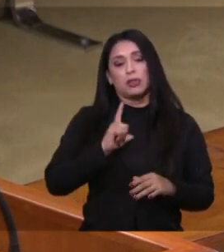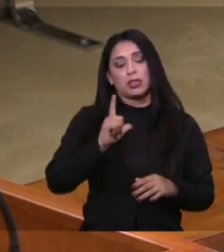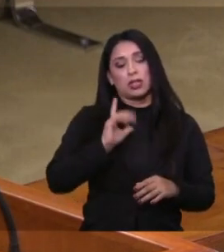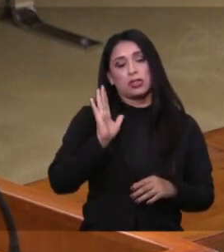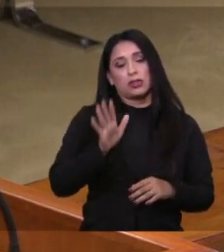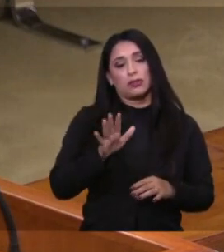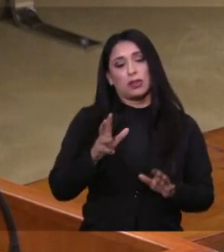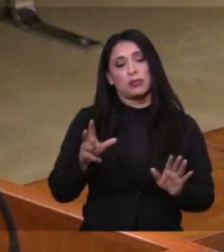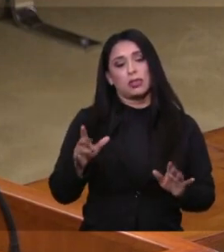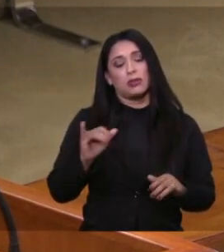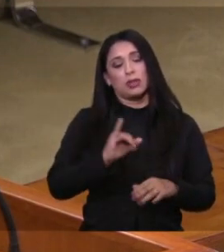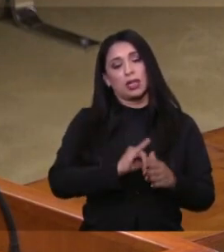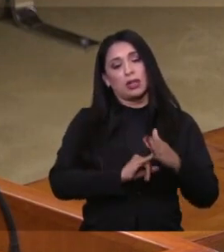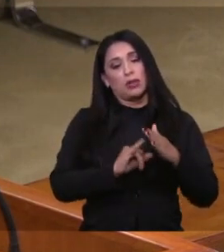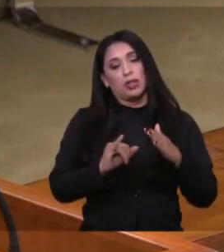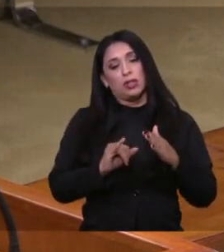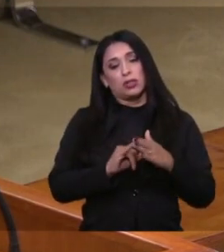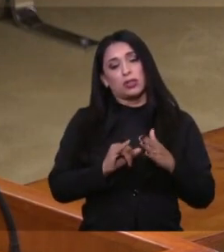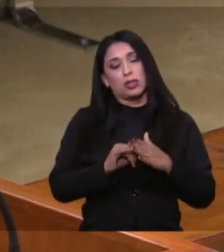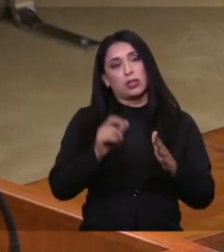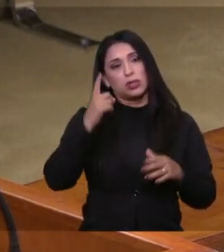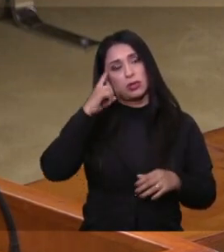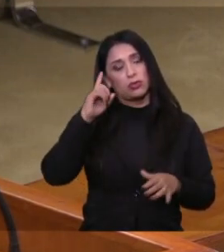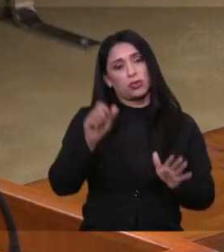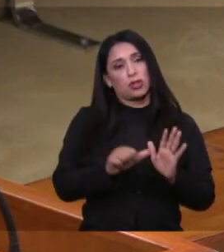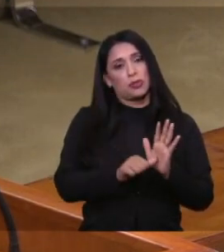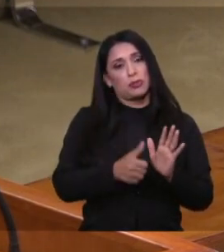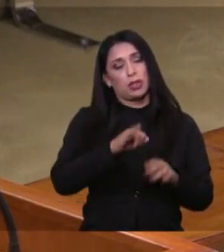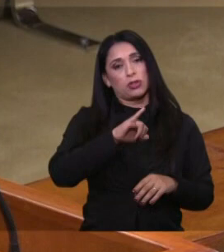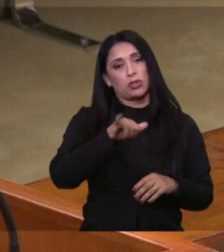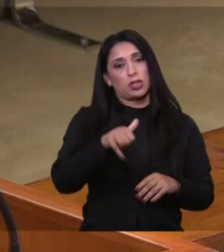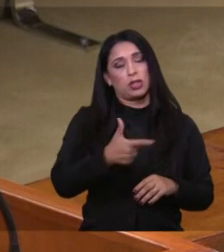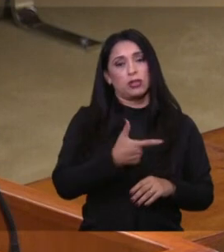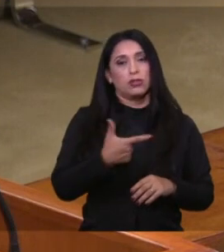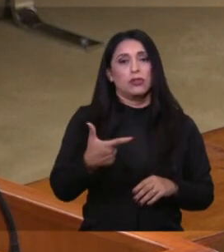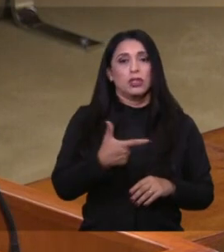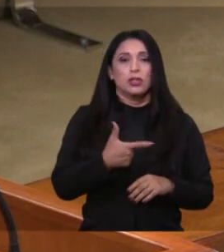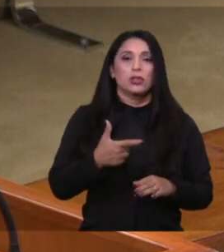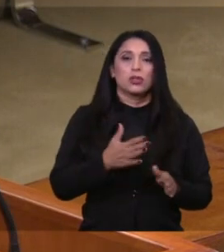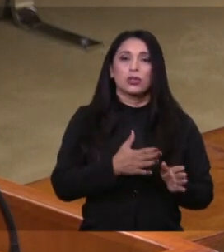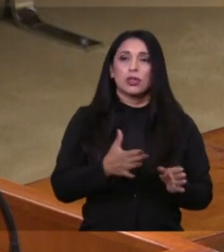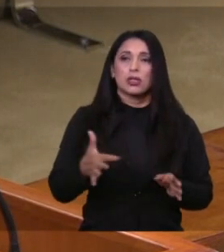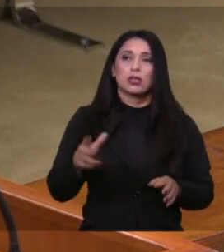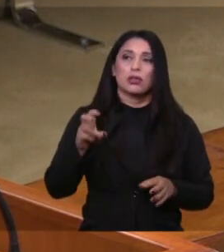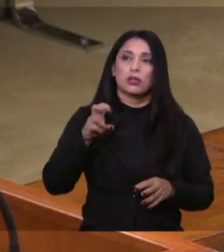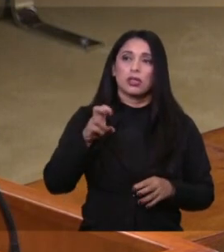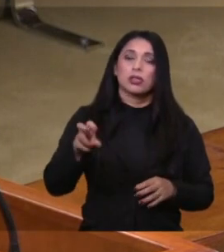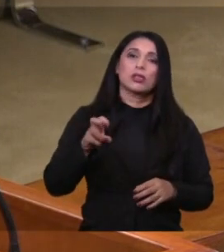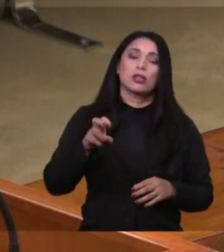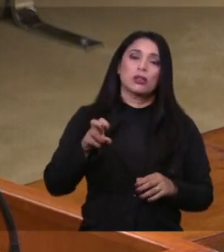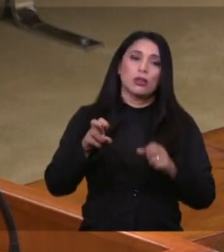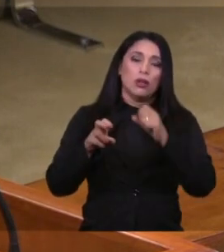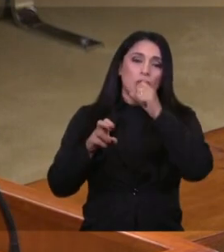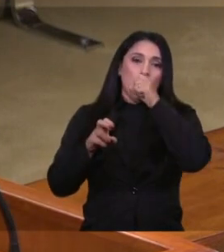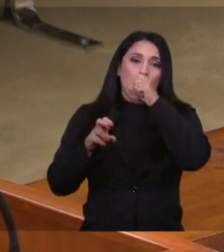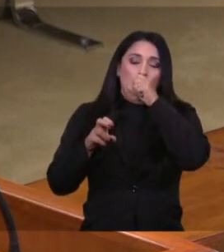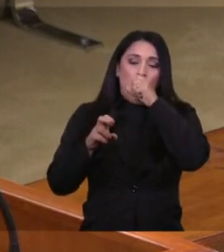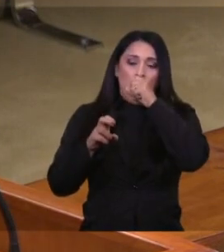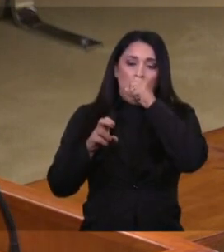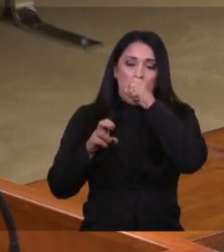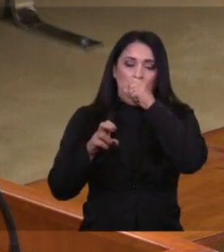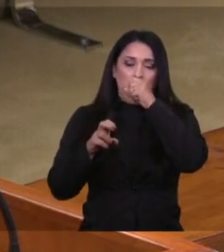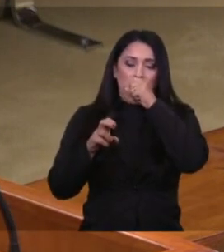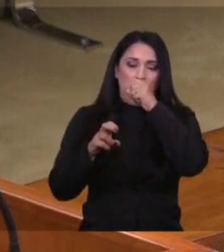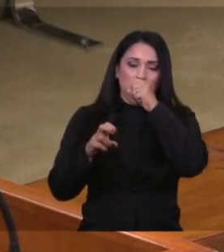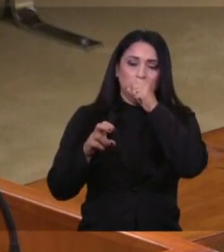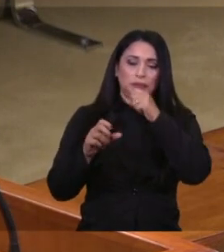foi uma reinstituição, porque dos dias 1º de janeiro de 22 até o dia 5 de janeiro de 2022 não havia qualquer elemento